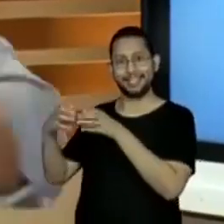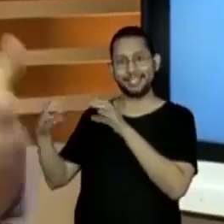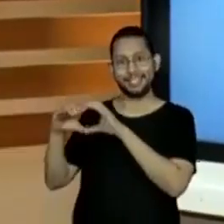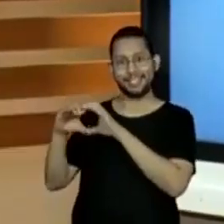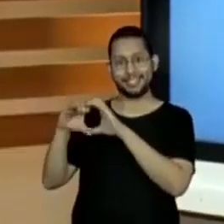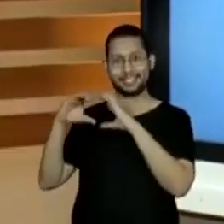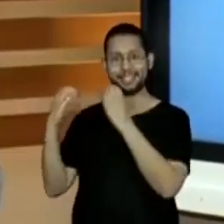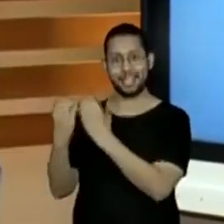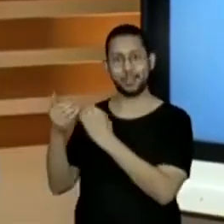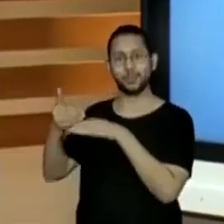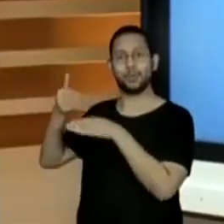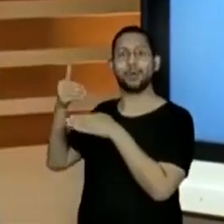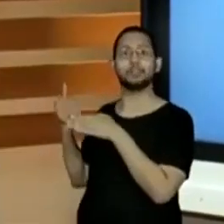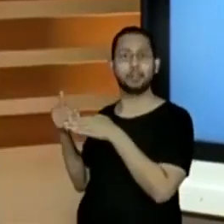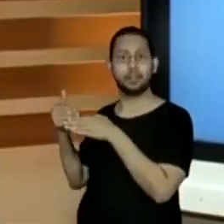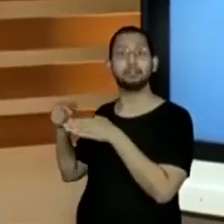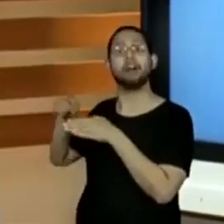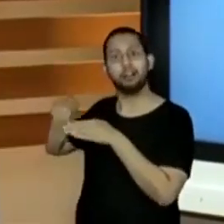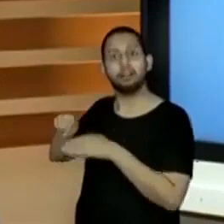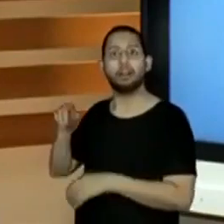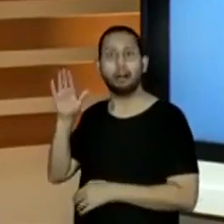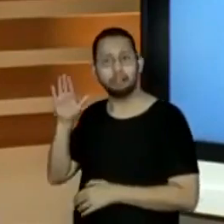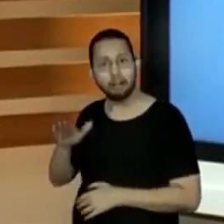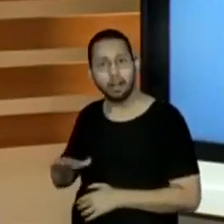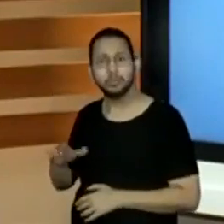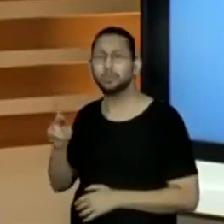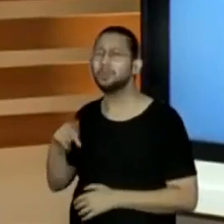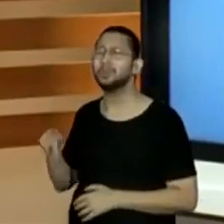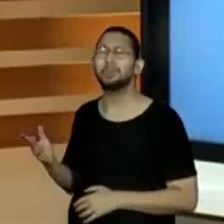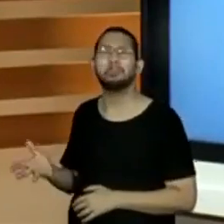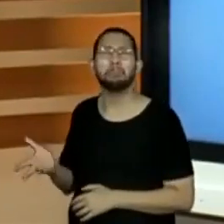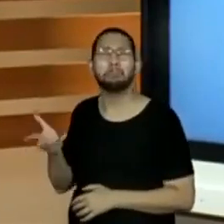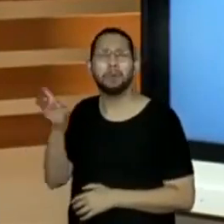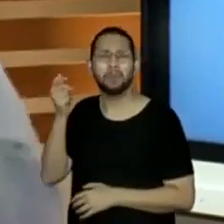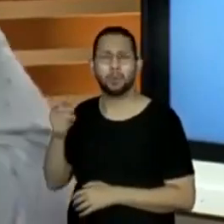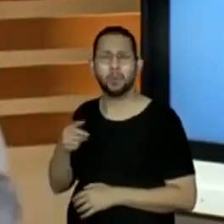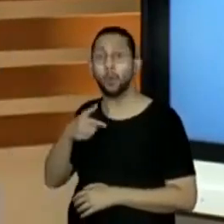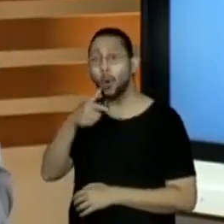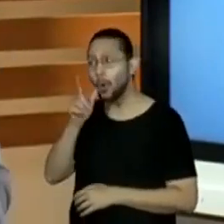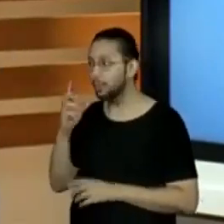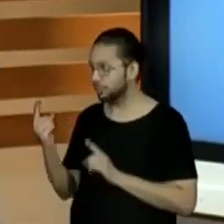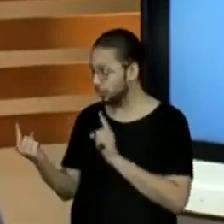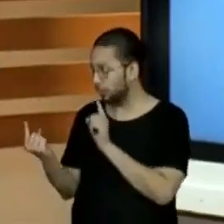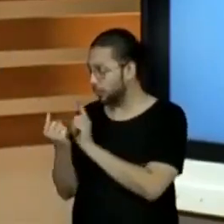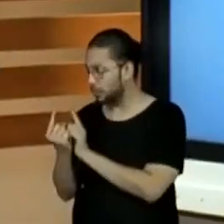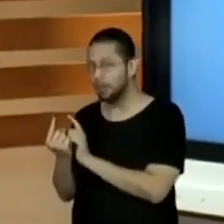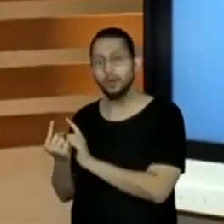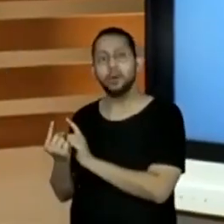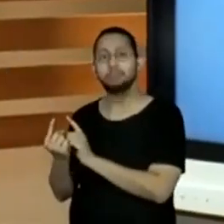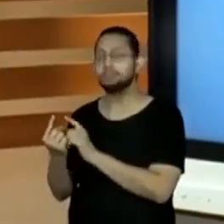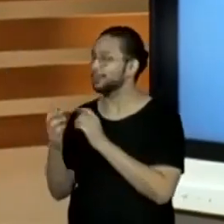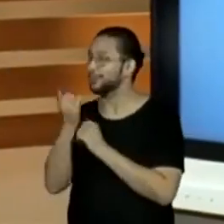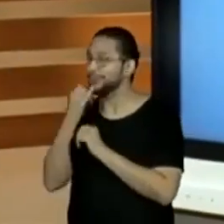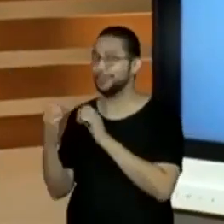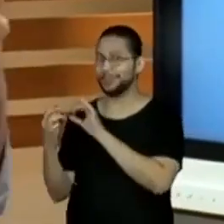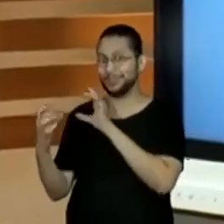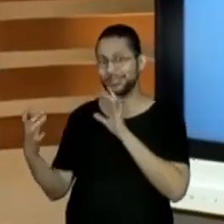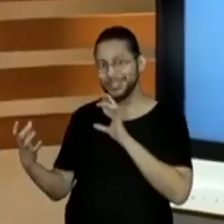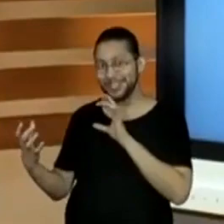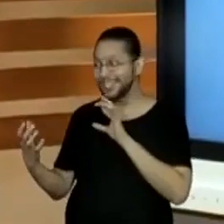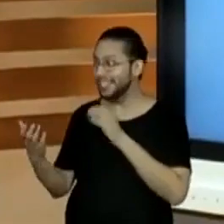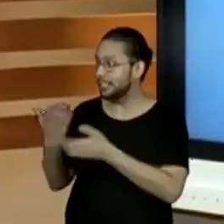tem professoras maravilhosas no período da tarde. E ontem eu entrei em contato com uma delas e ela me deu uma aula de